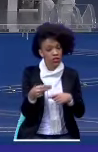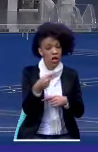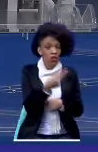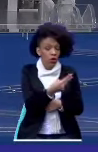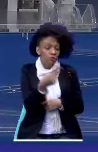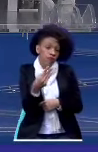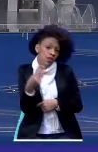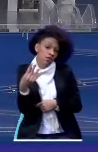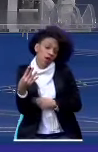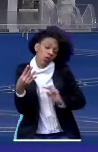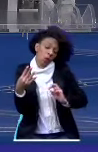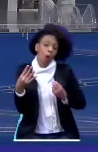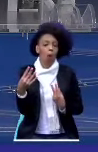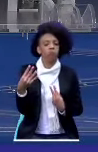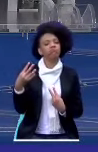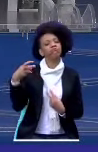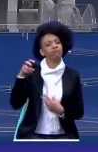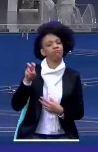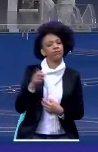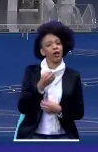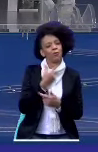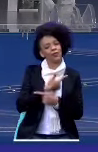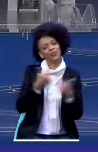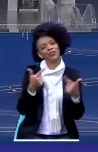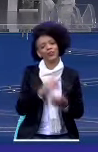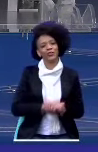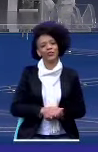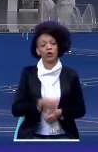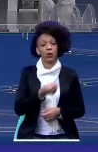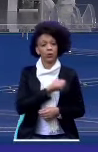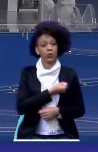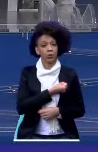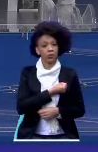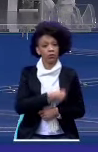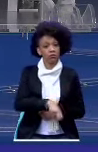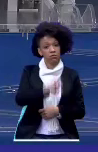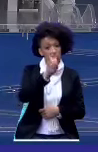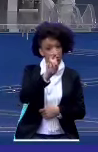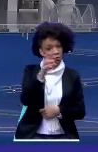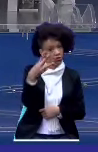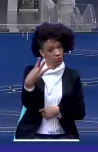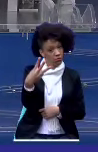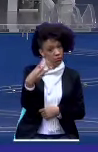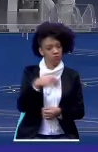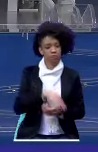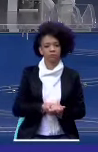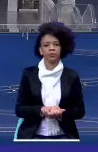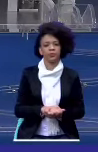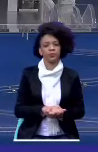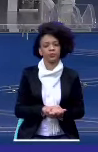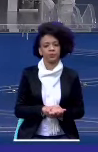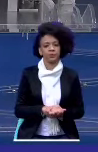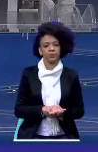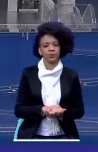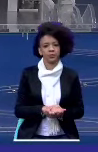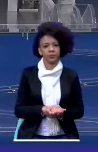3, 4 ou 5 números. Boa sorte. Bola verde, número 53. Verde,